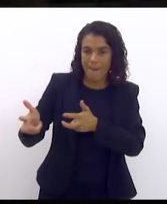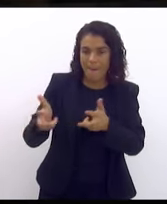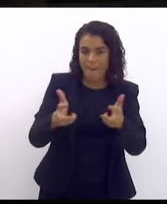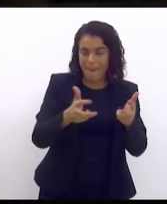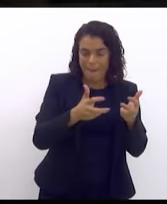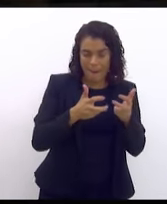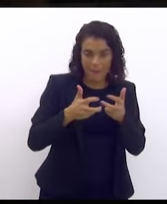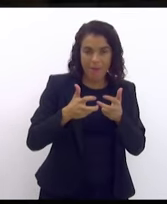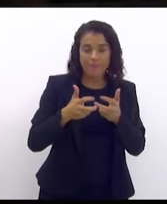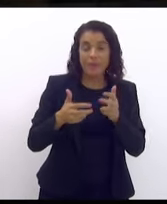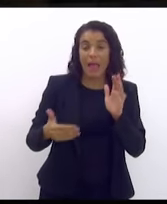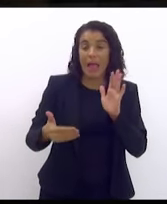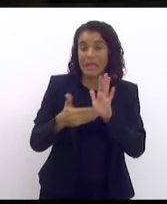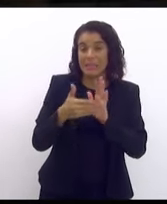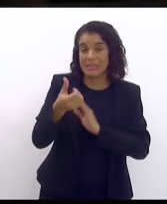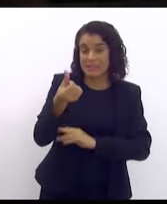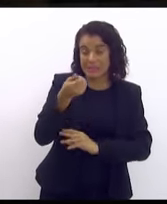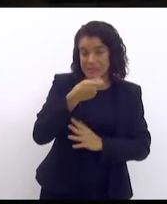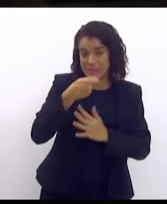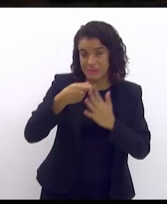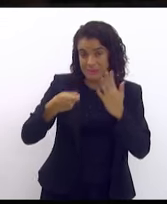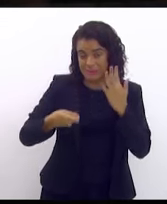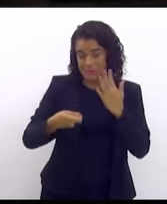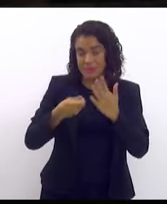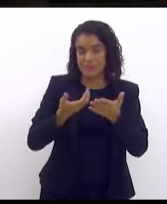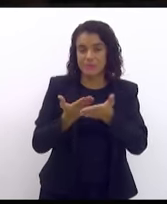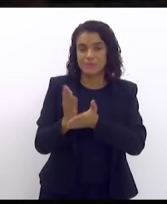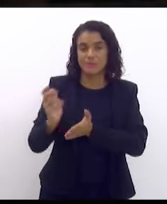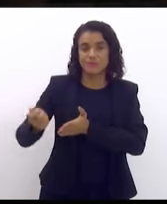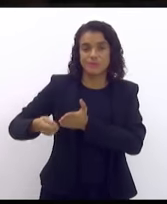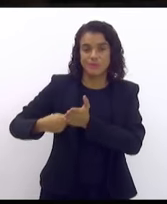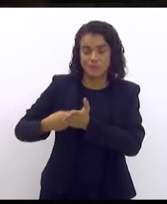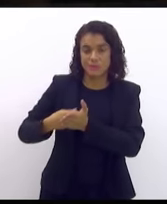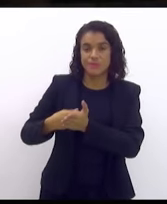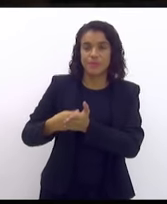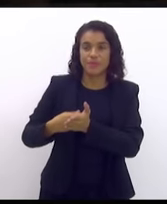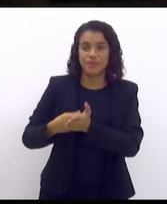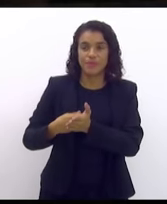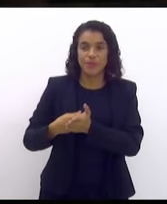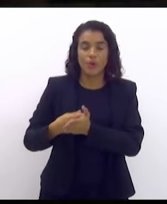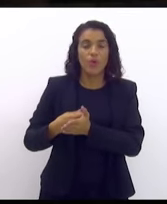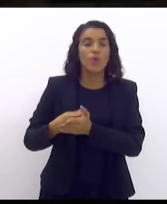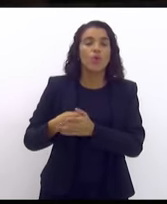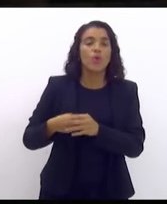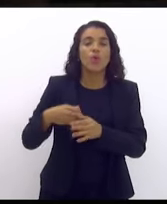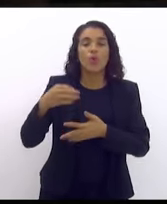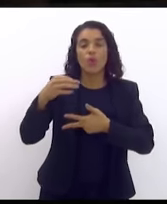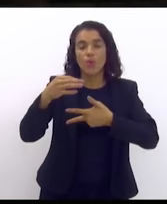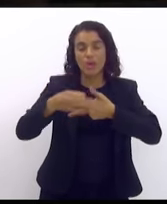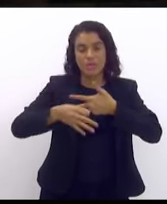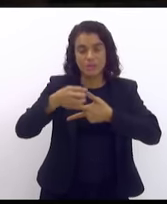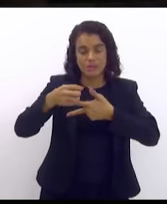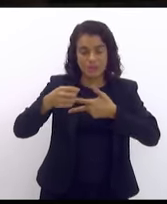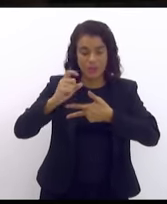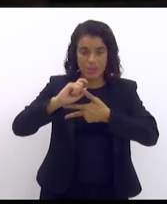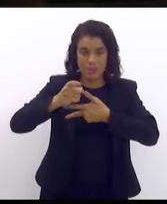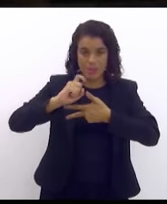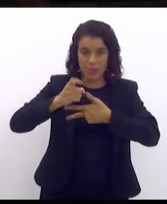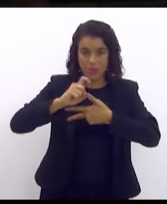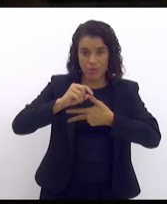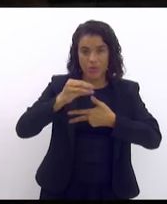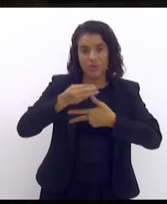até 6 meses após a promulgação o poder executivo enviará ao congresso